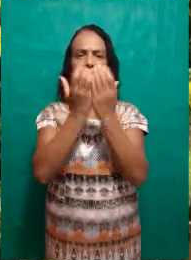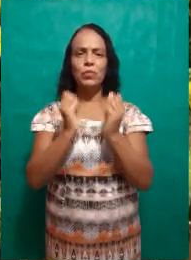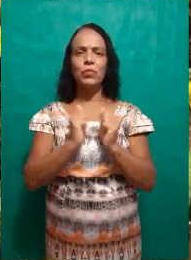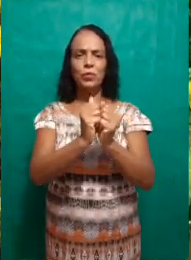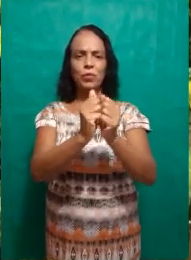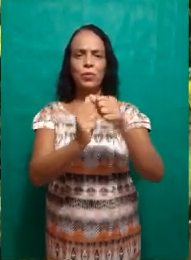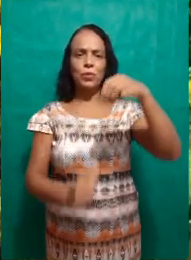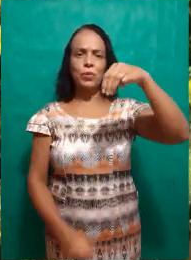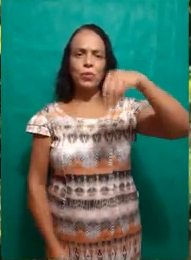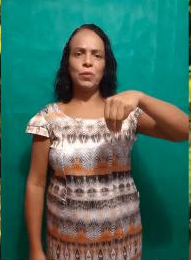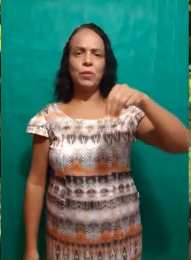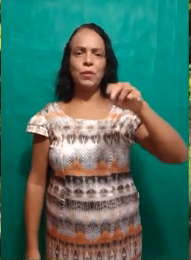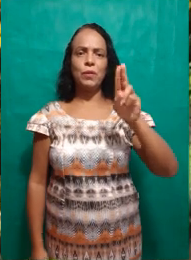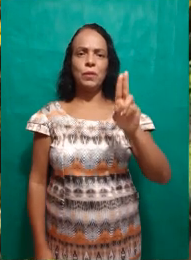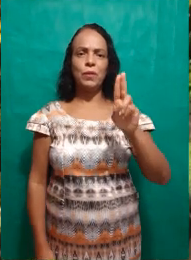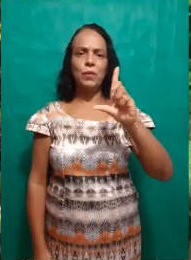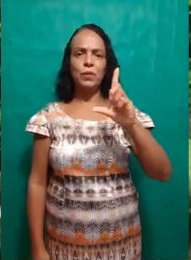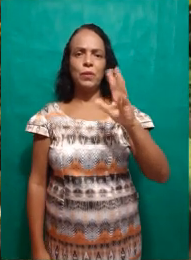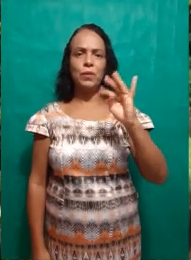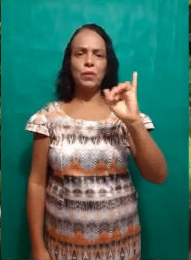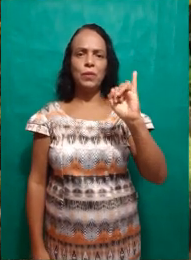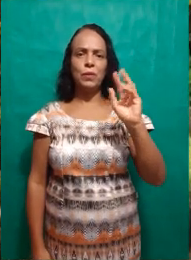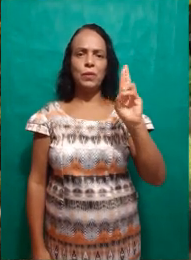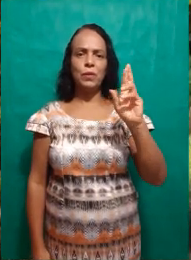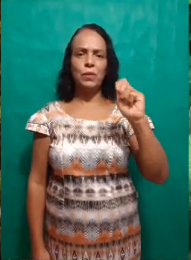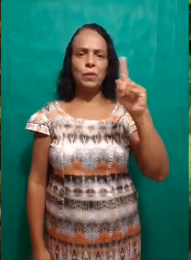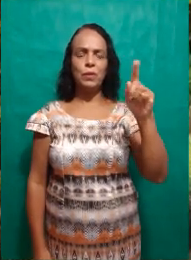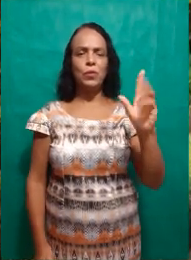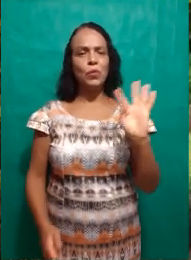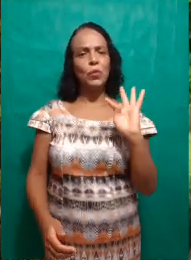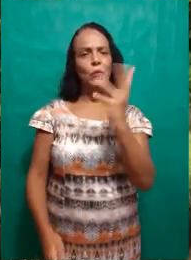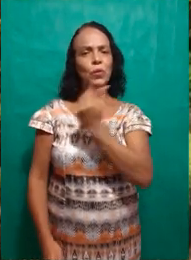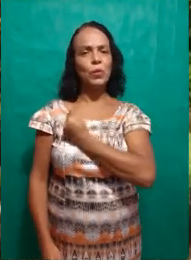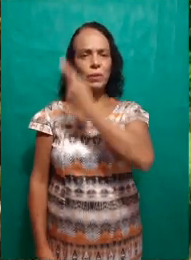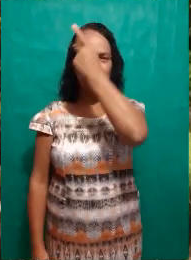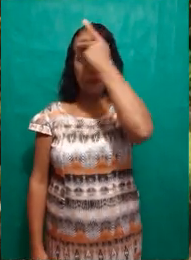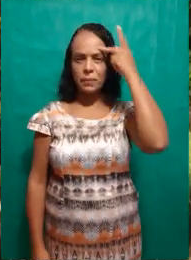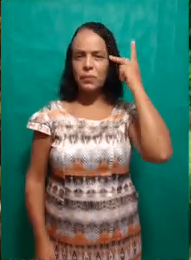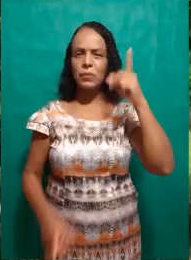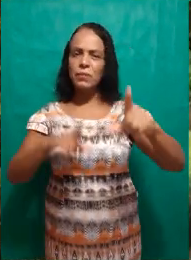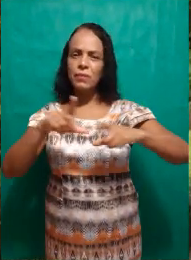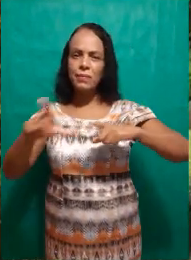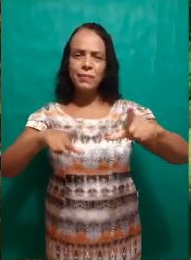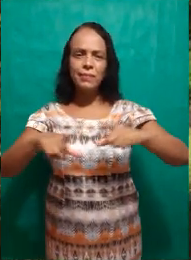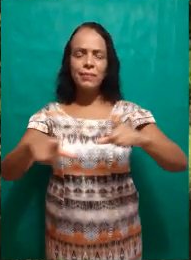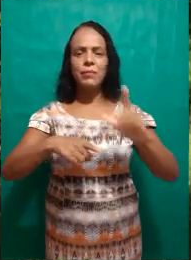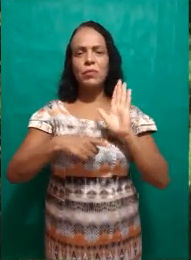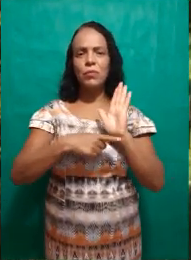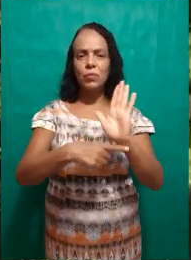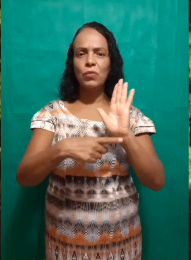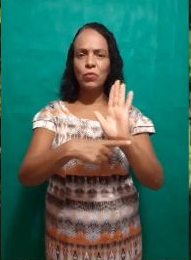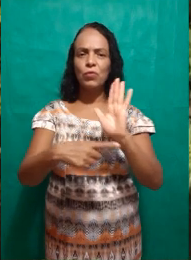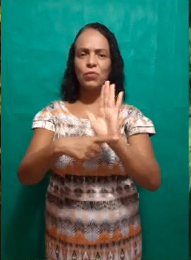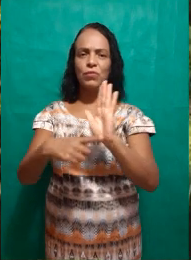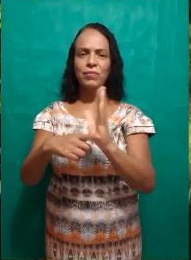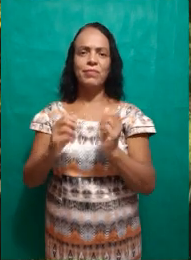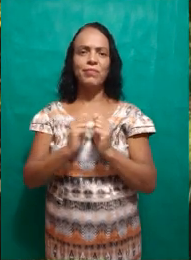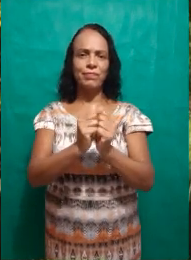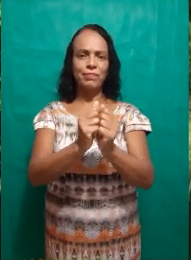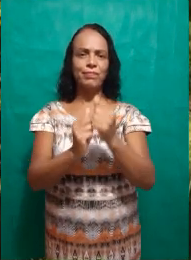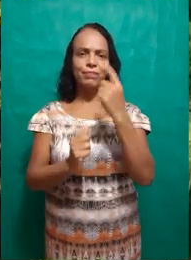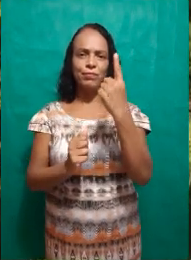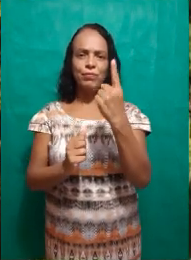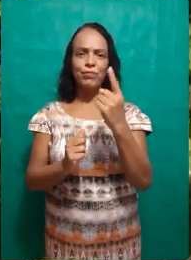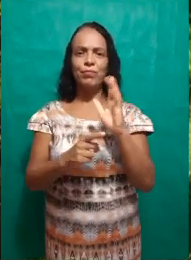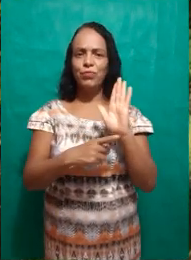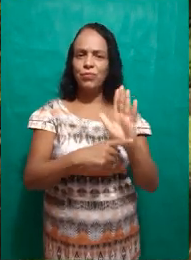de mutirão, todos se ajudando mutuamente, um por todos